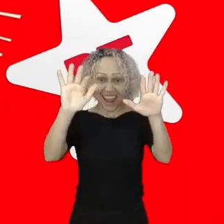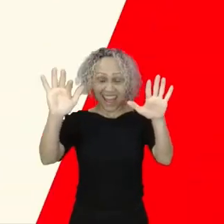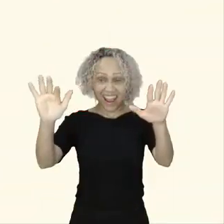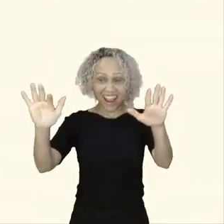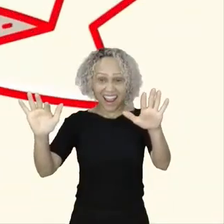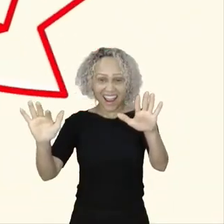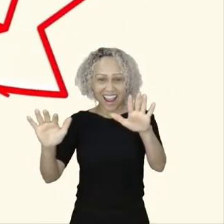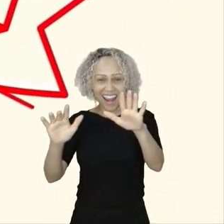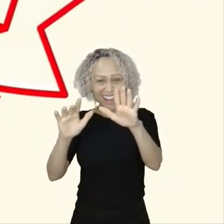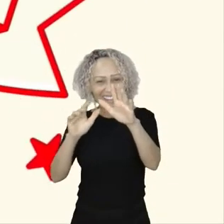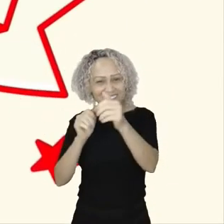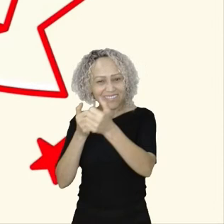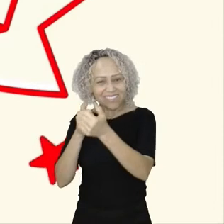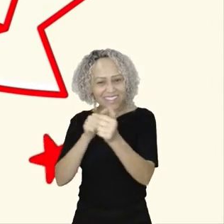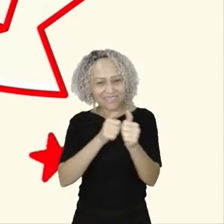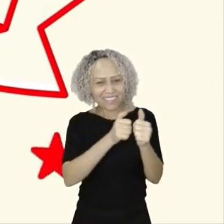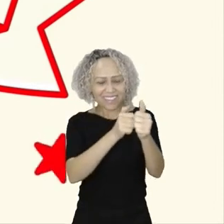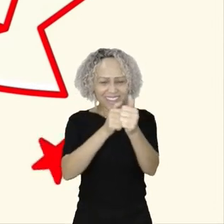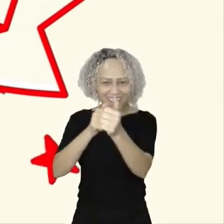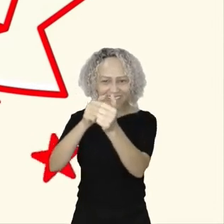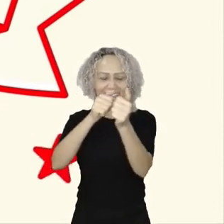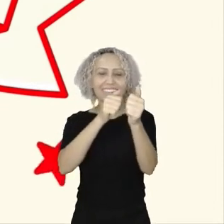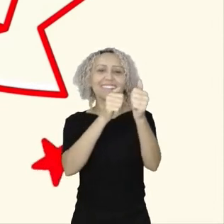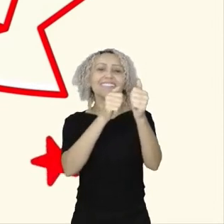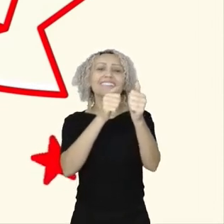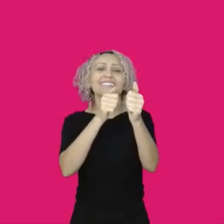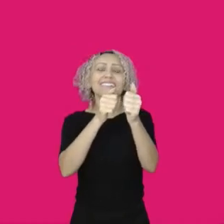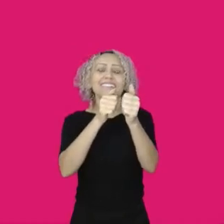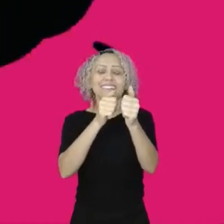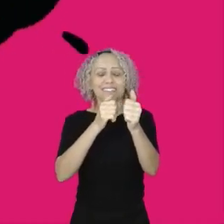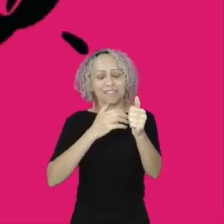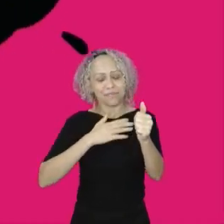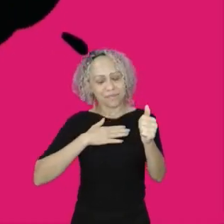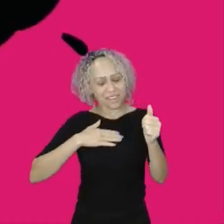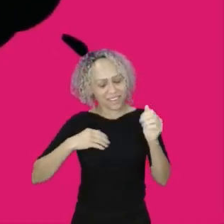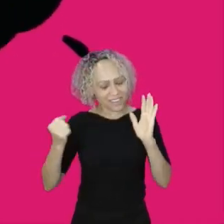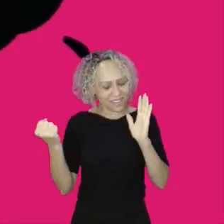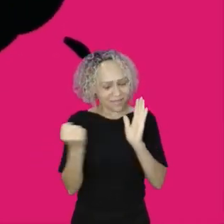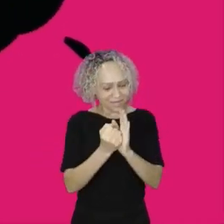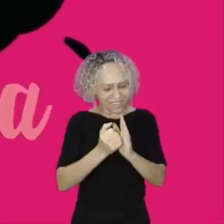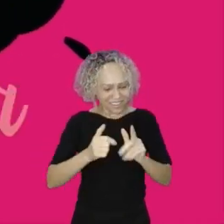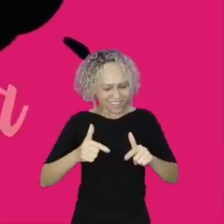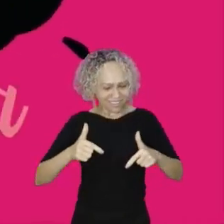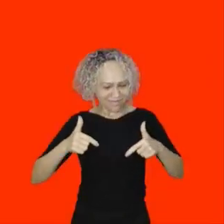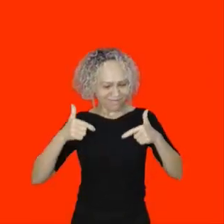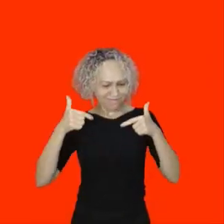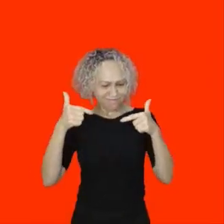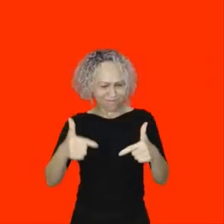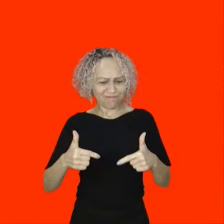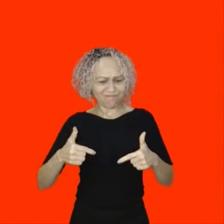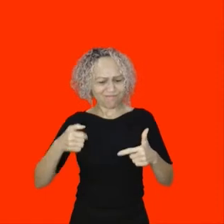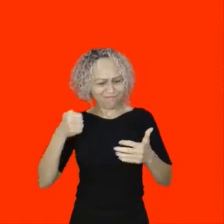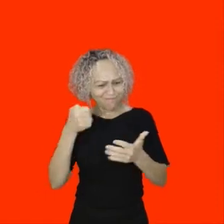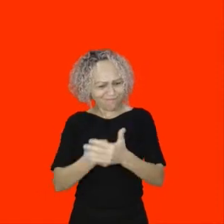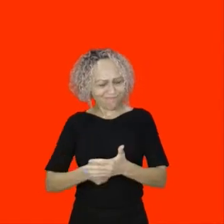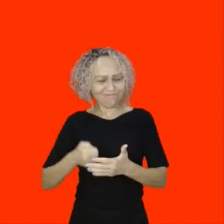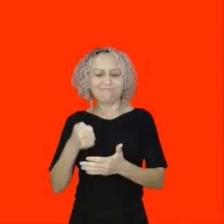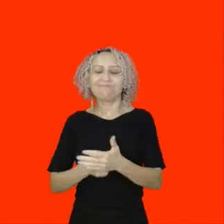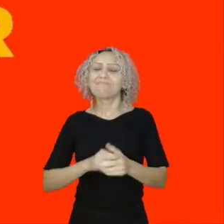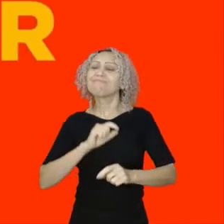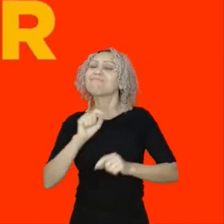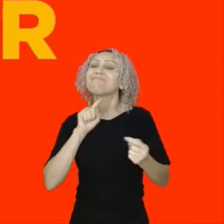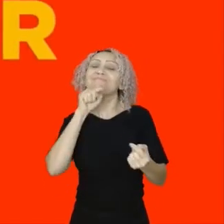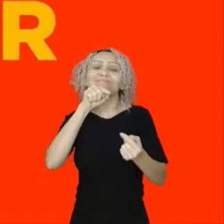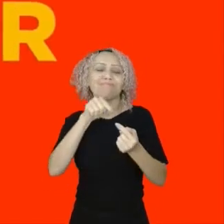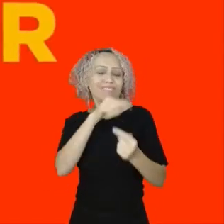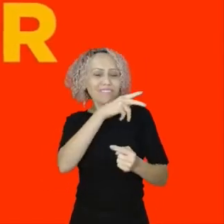brilha, ela é quem vai me guiar. Ser guerreira é minha sina,